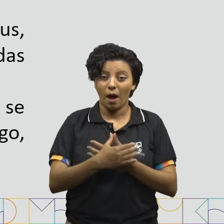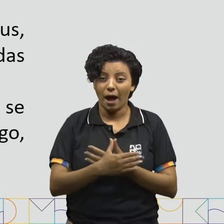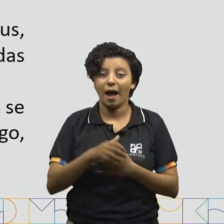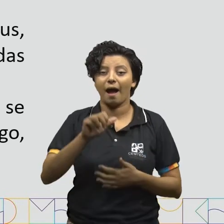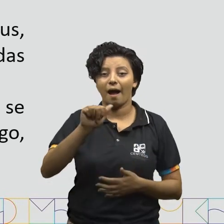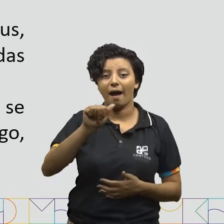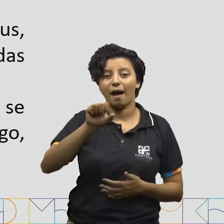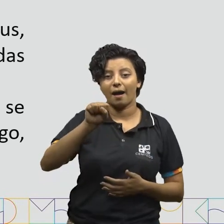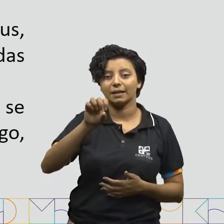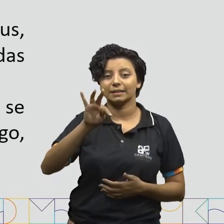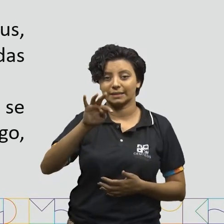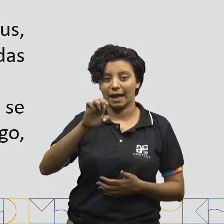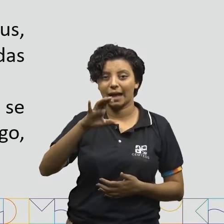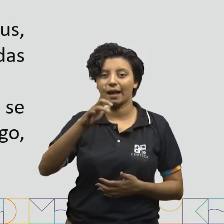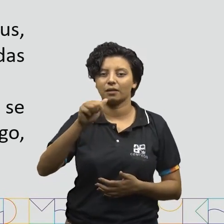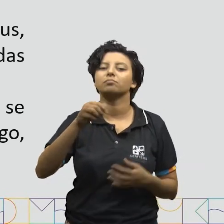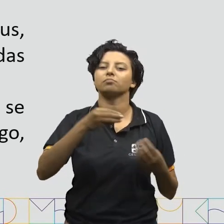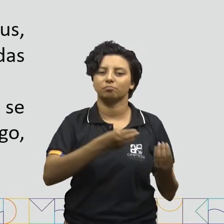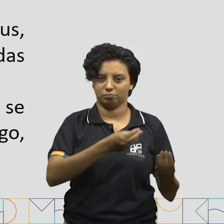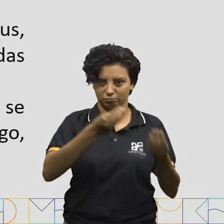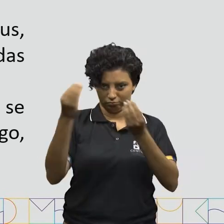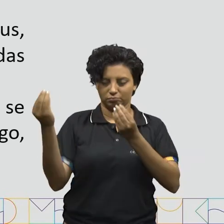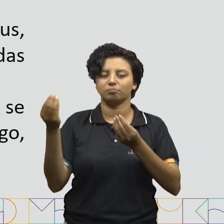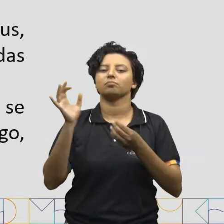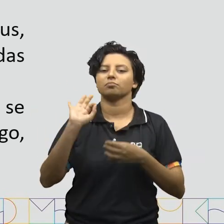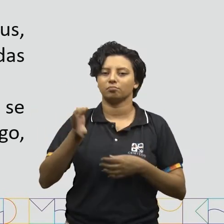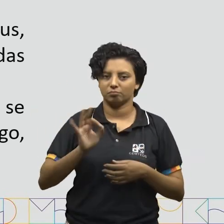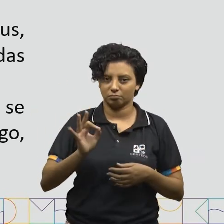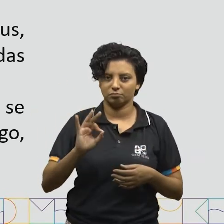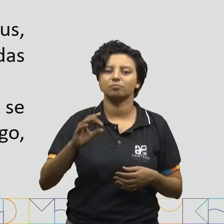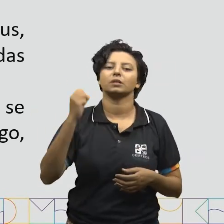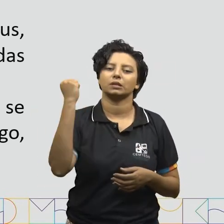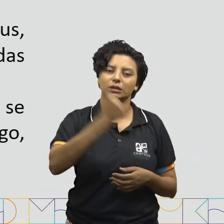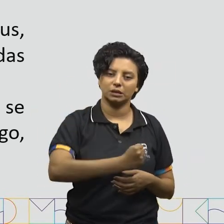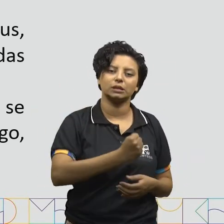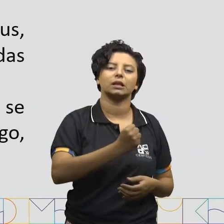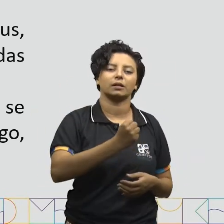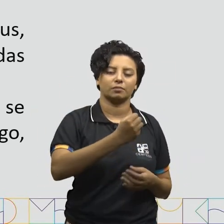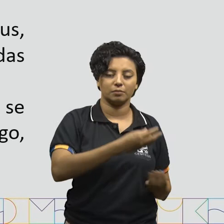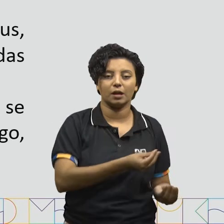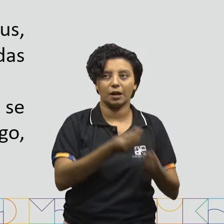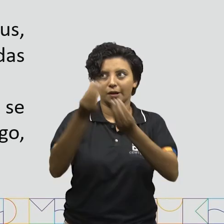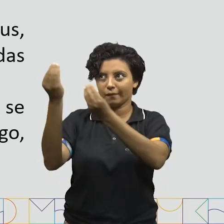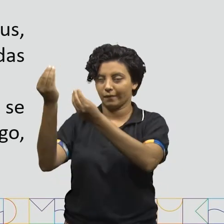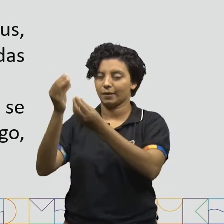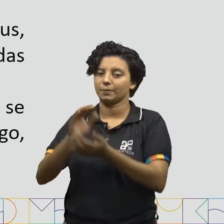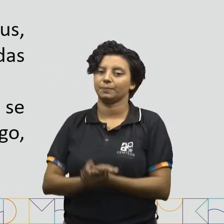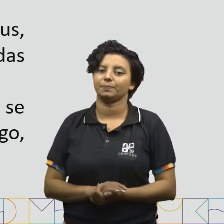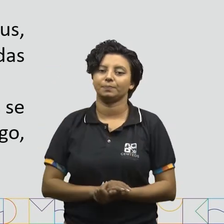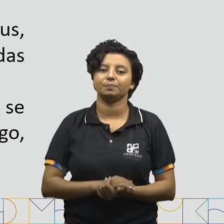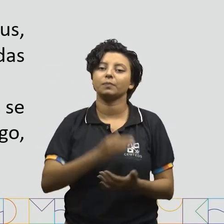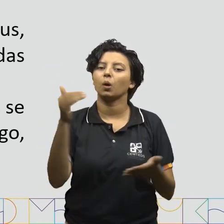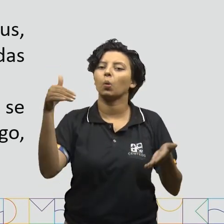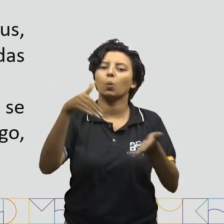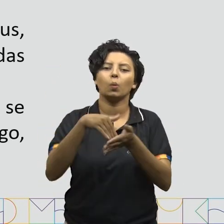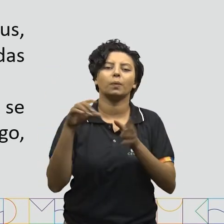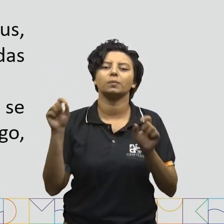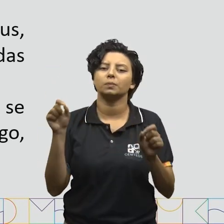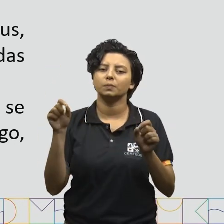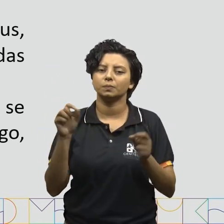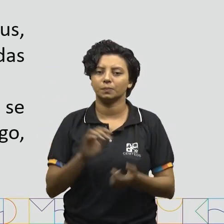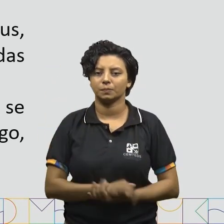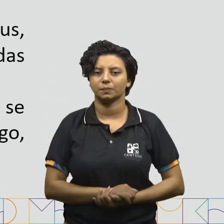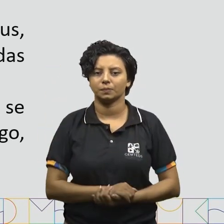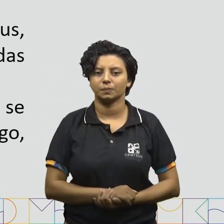astecas alimentavam ele dessa forma, né? Através dos sacrifícios. Vamos para a última